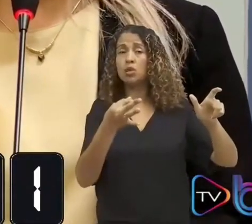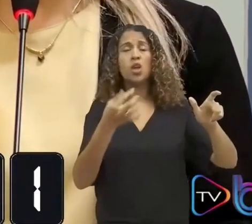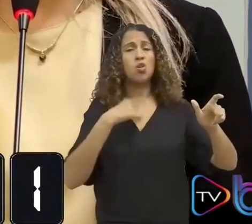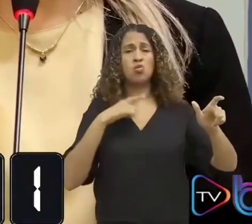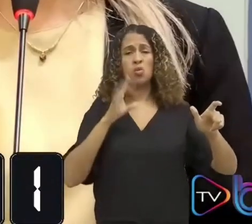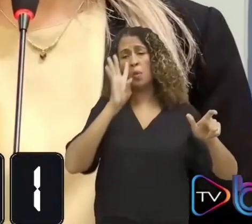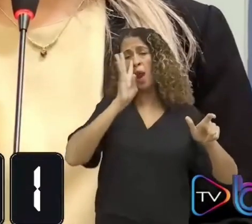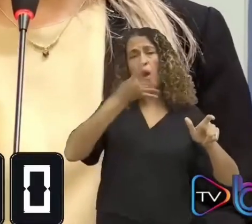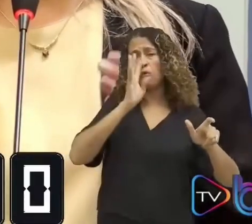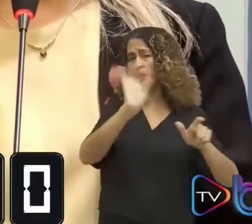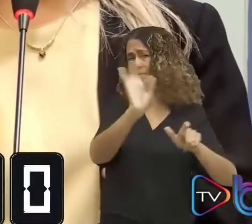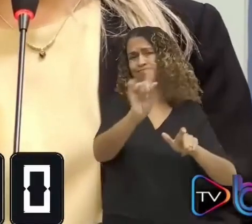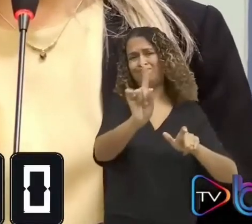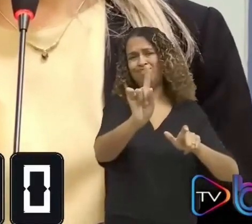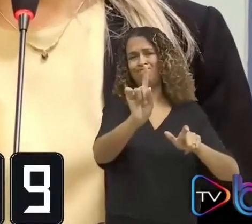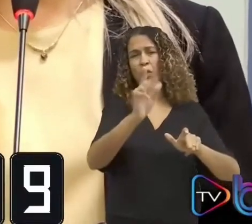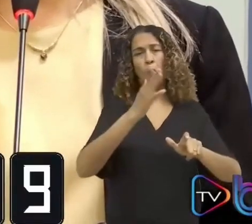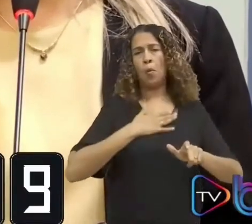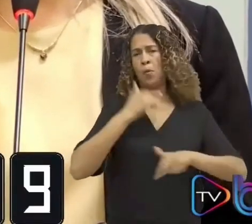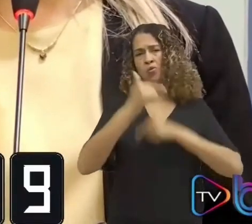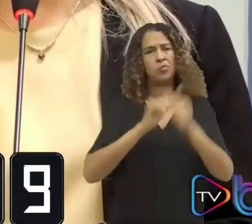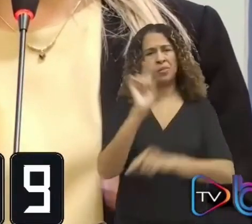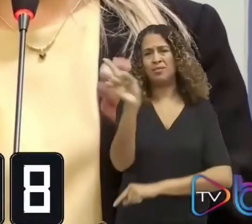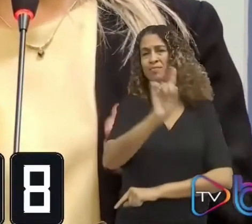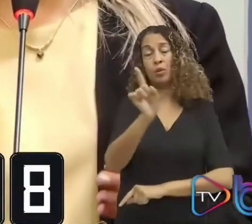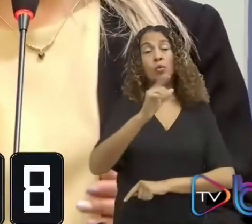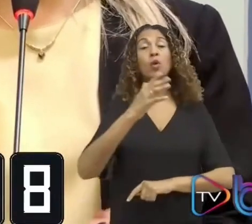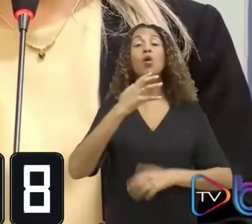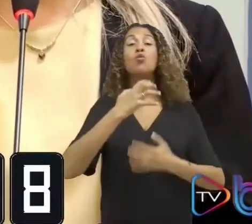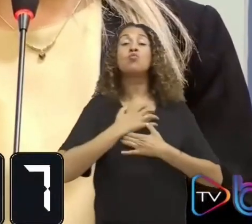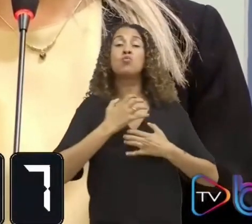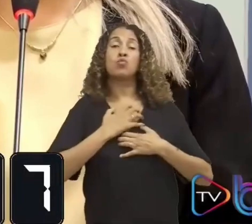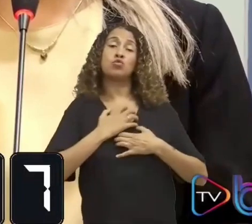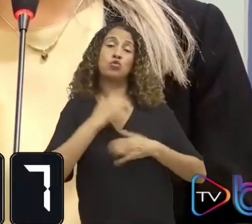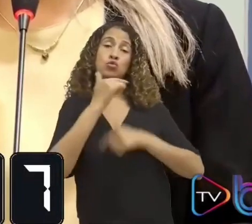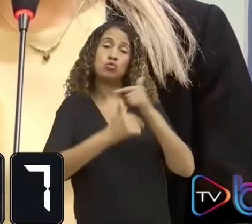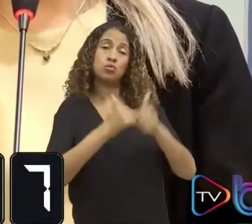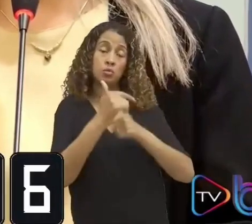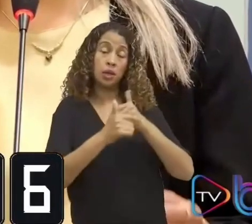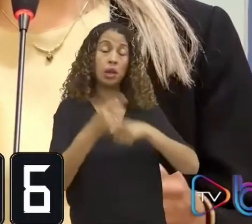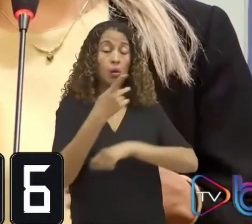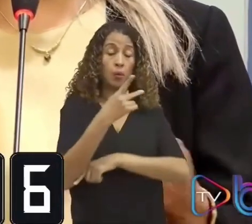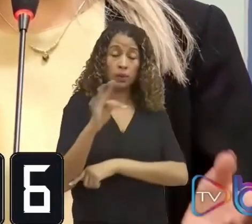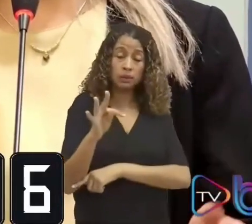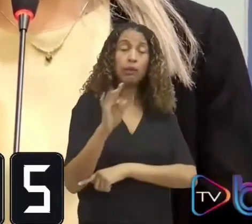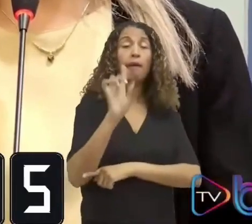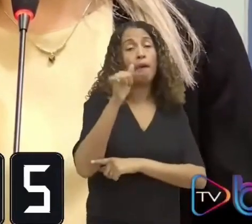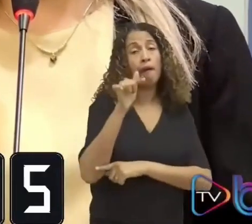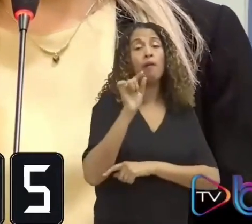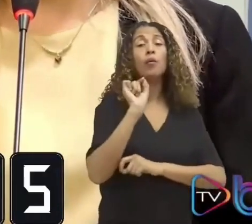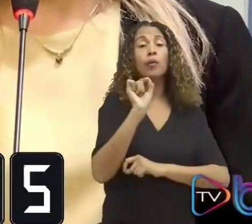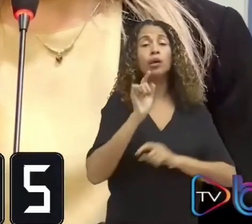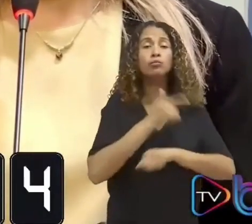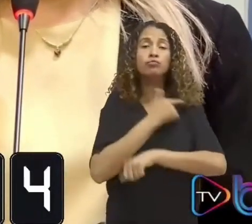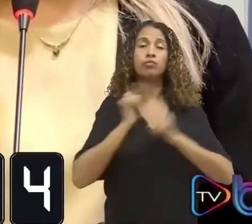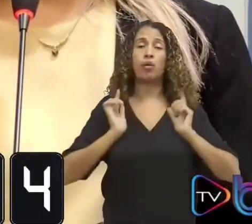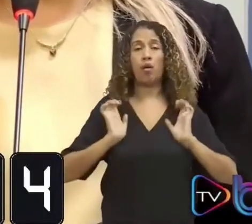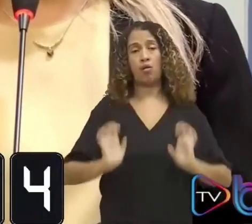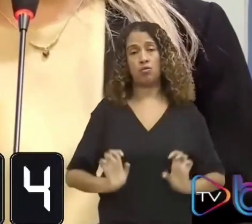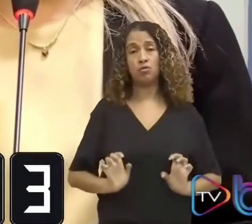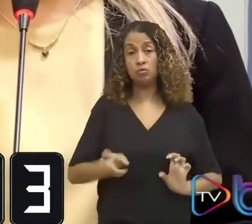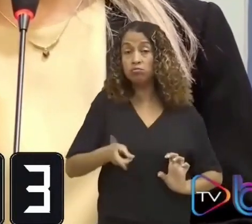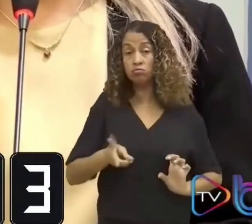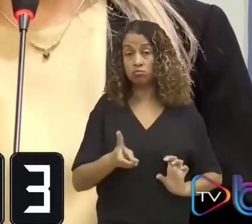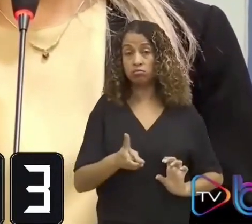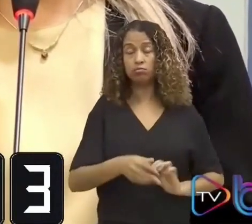para ninguém. Essa é a forma do PT gerenciar as ações, seja em qualquer esfera. Com